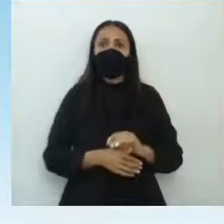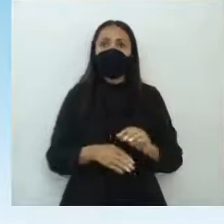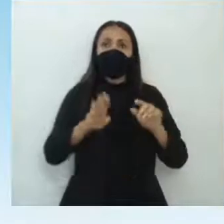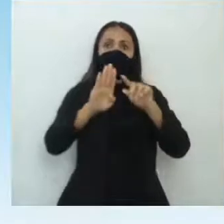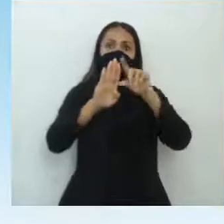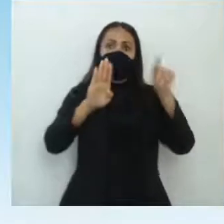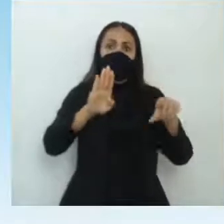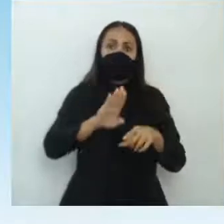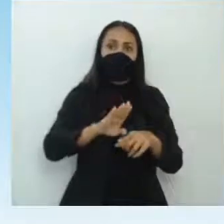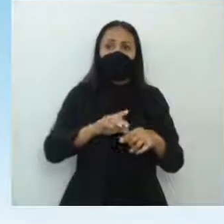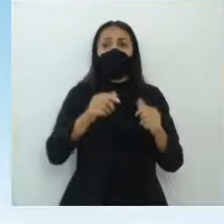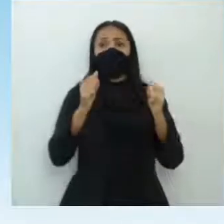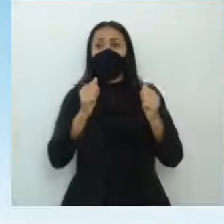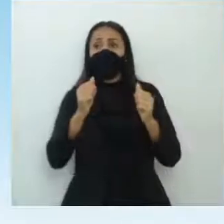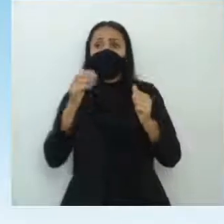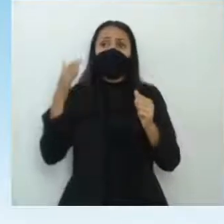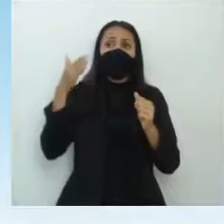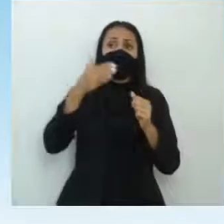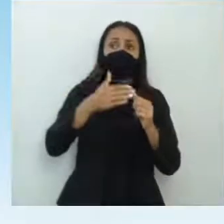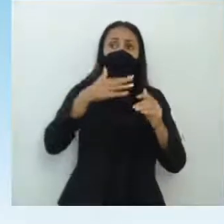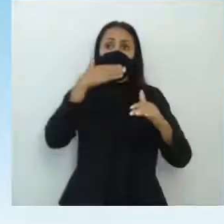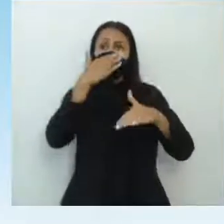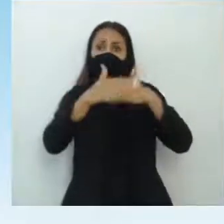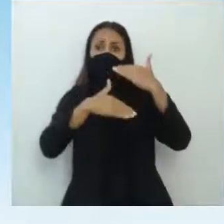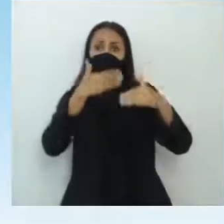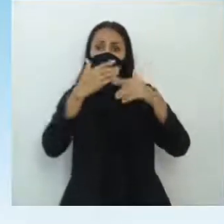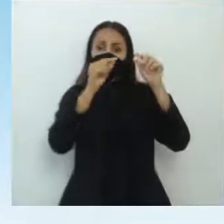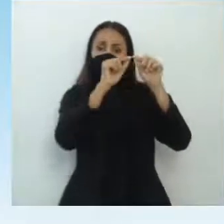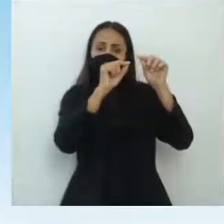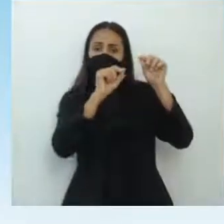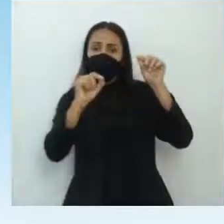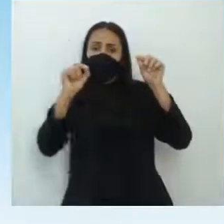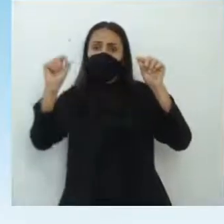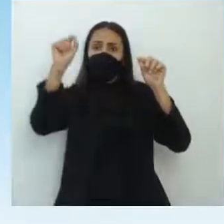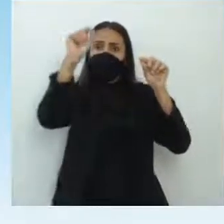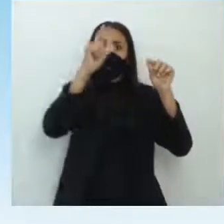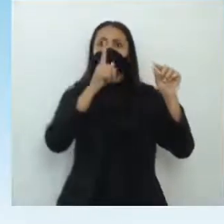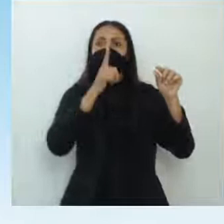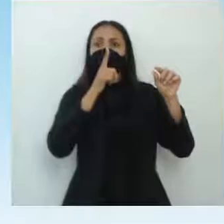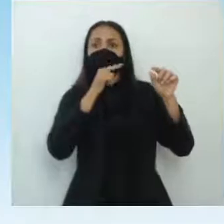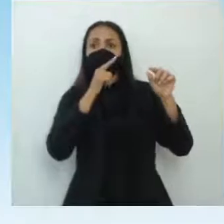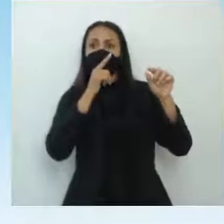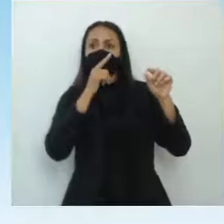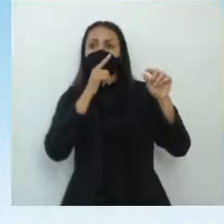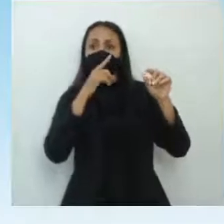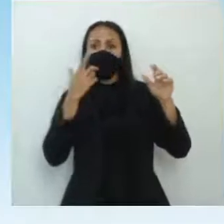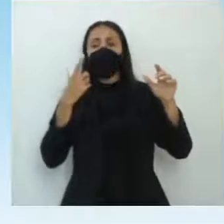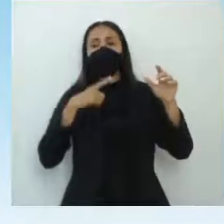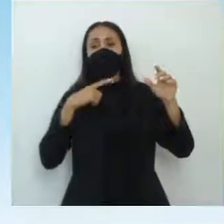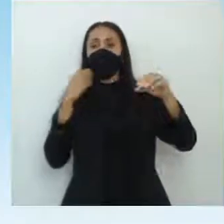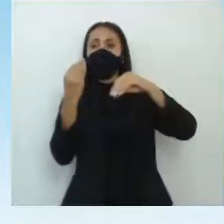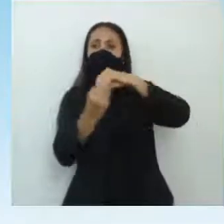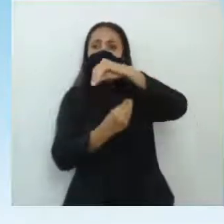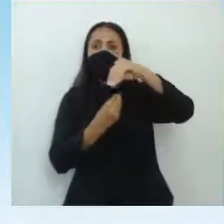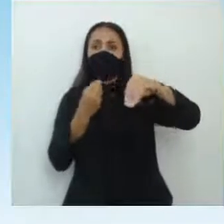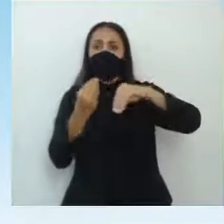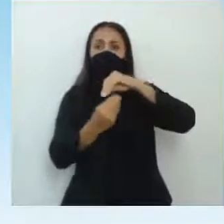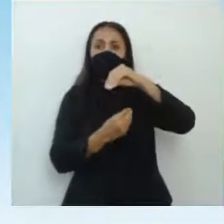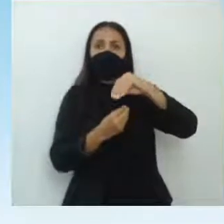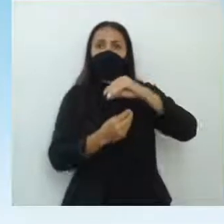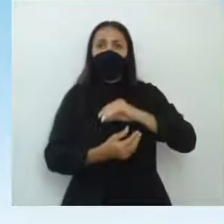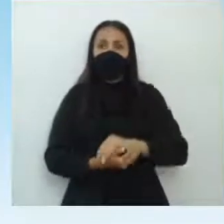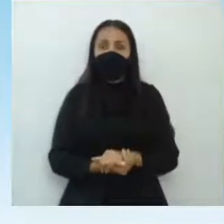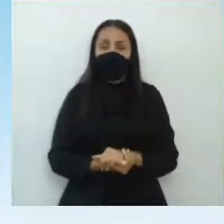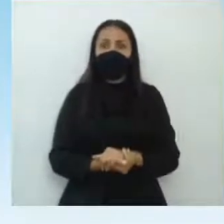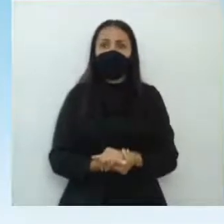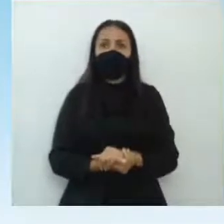B. Poderão interferir nos processos de ciclo da água que envolvem mudanças de estado